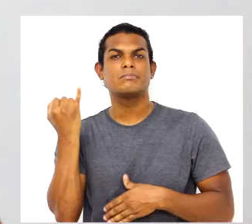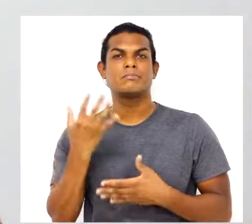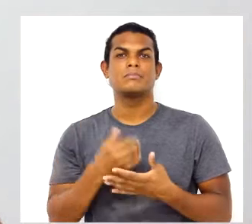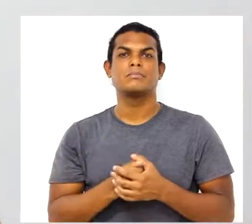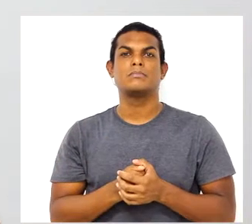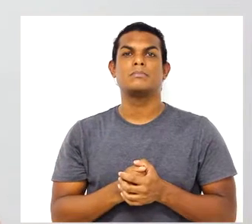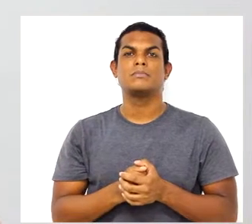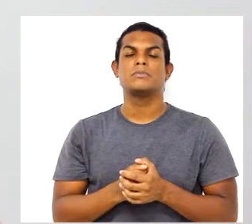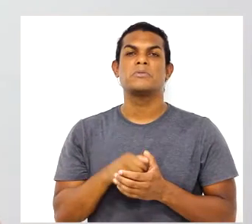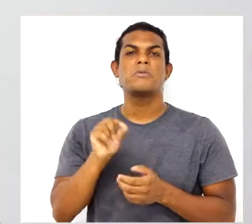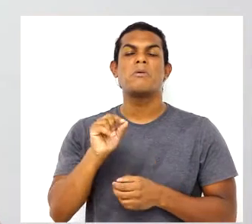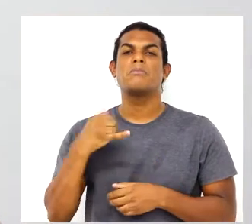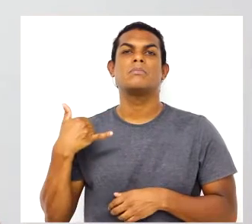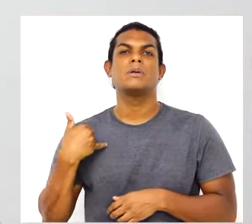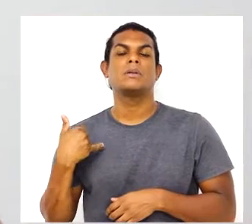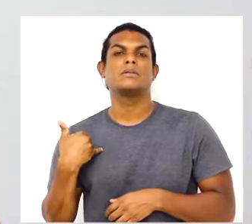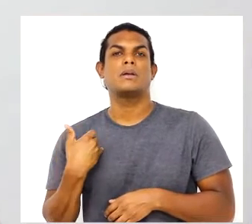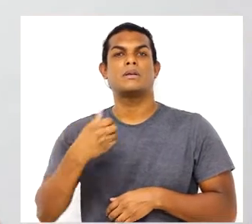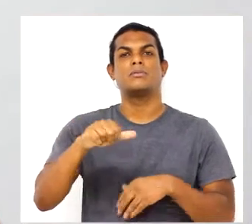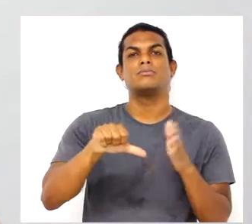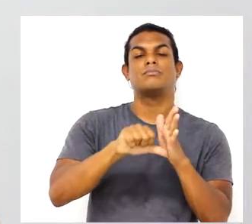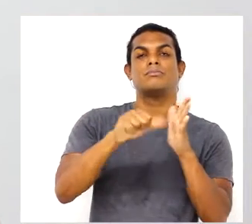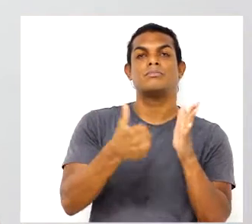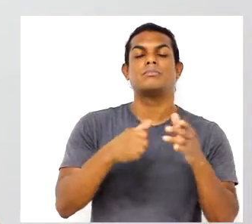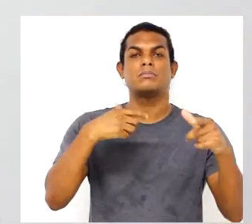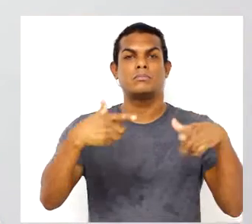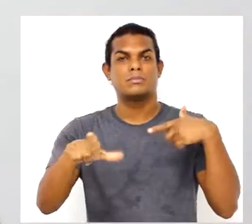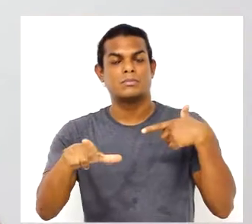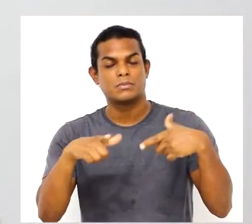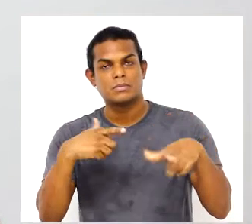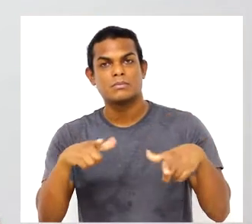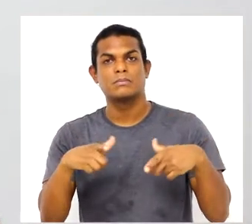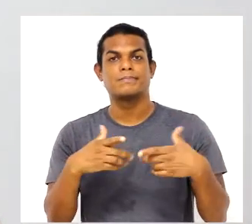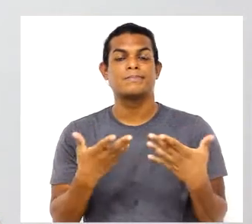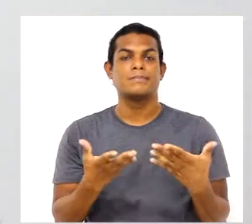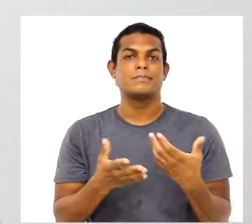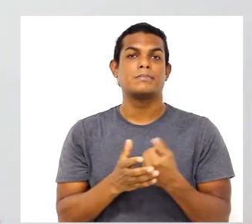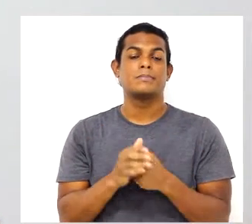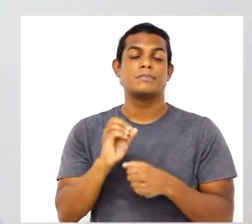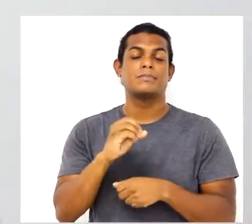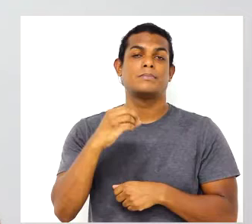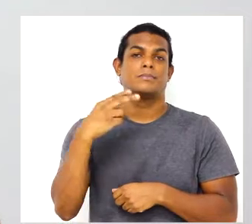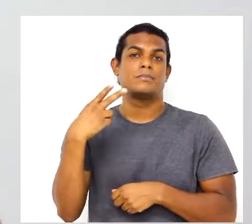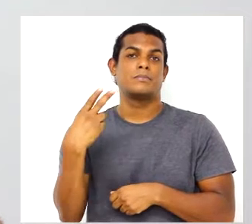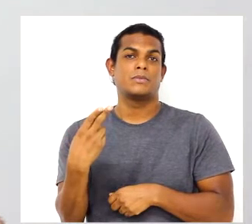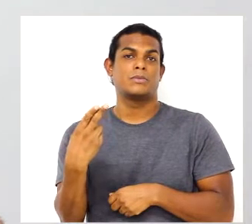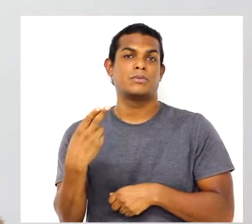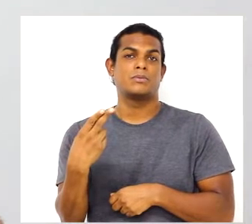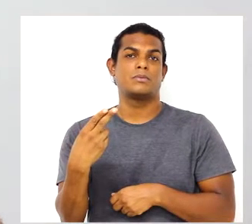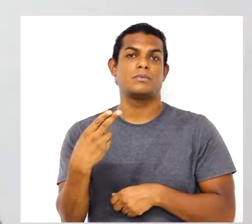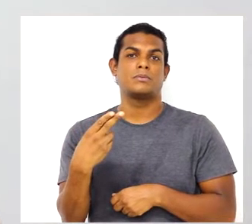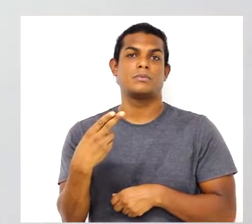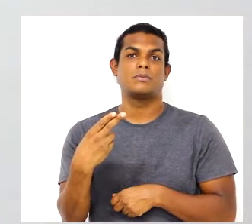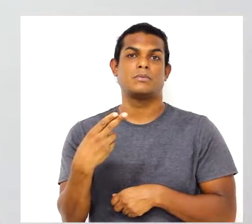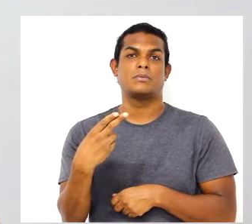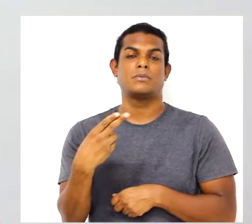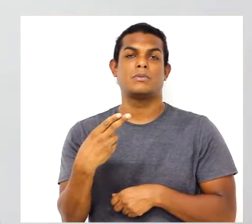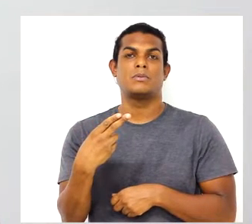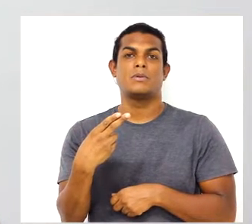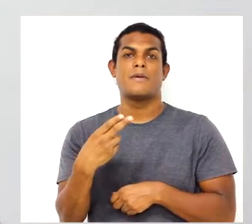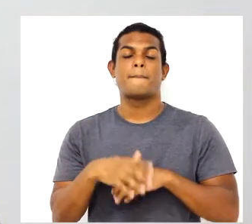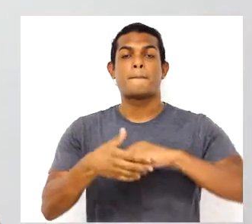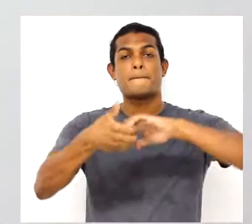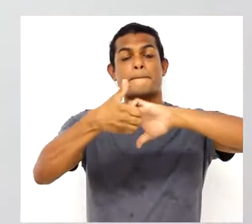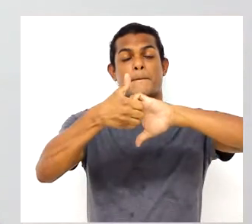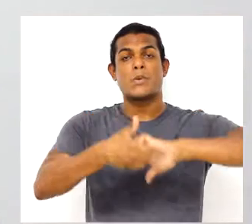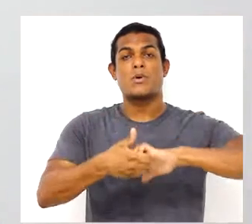idade do primeiro emprego que as pessoas tiveram, ou a quantidade de transporte que cada